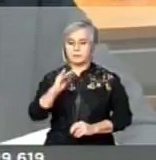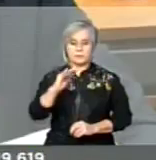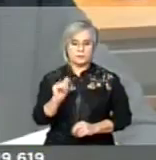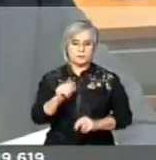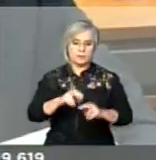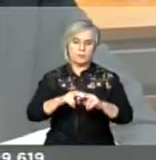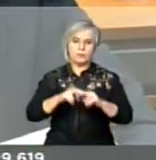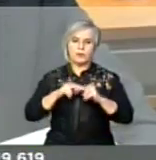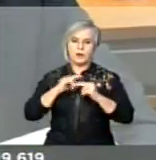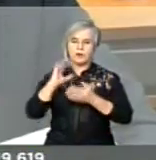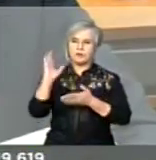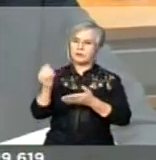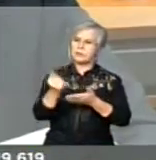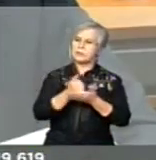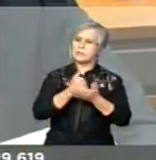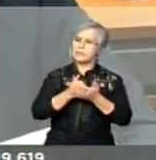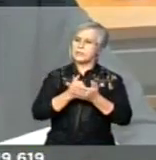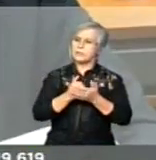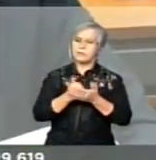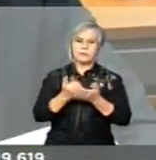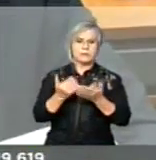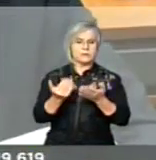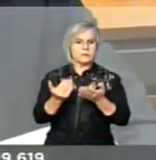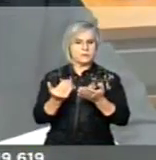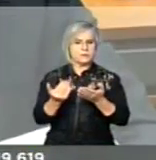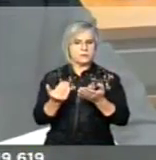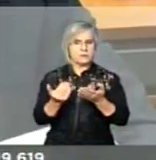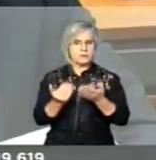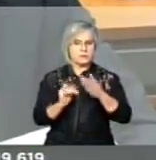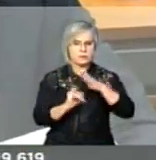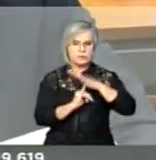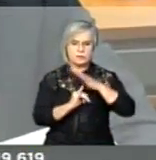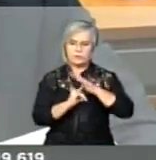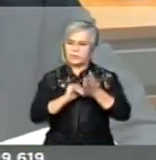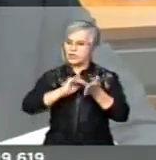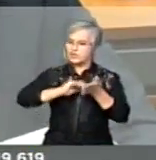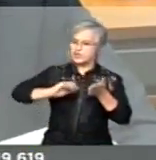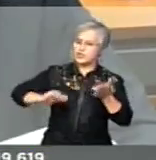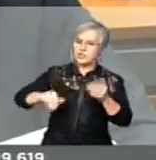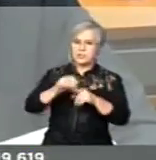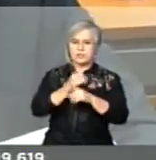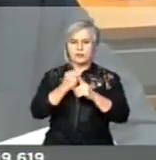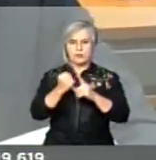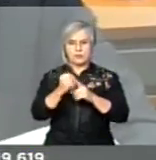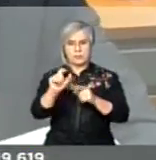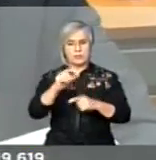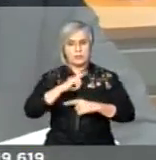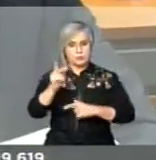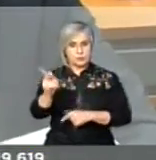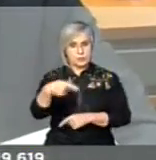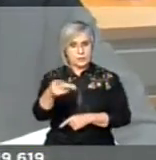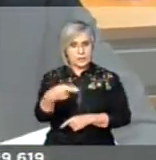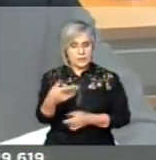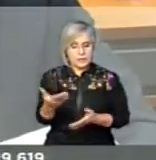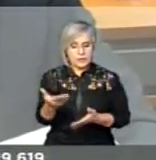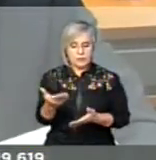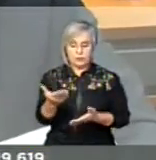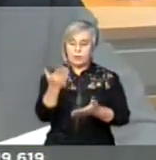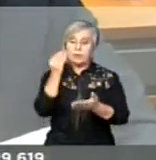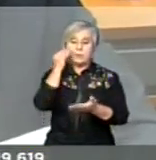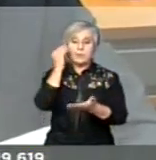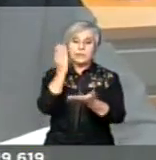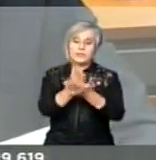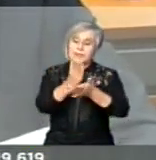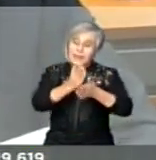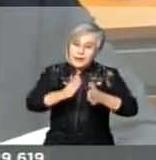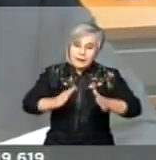a credibilidade das instituições, se extirpa do seio da sociedade a impunidade, para que se cesse, como disse o